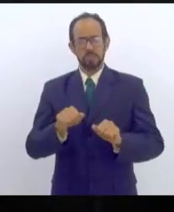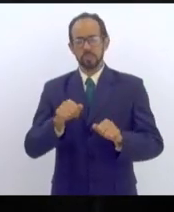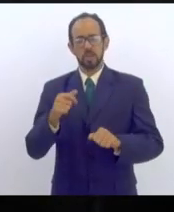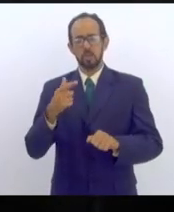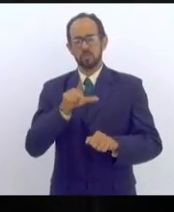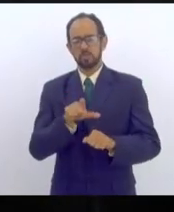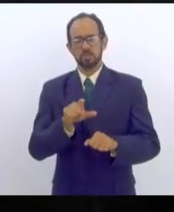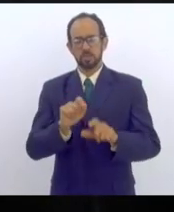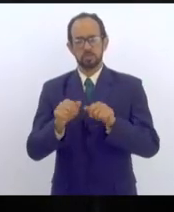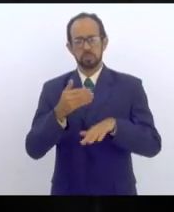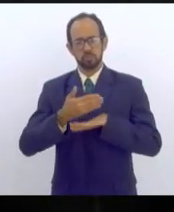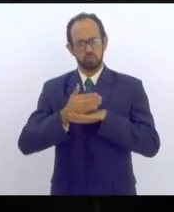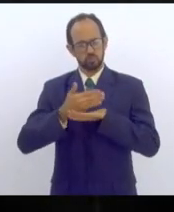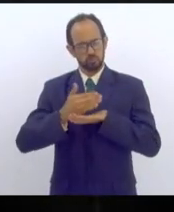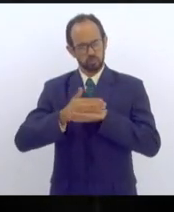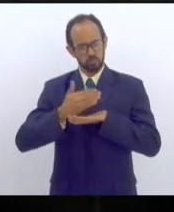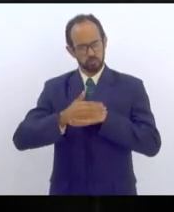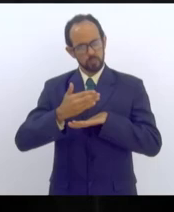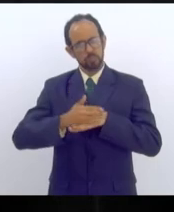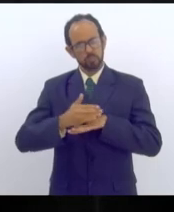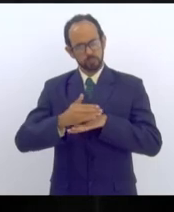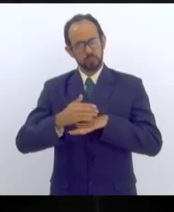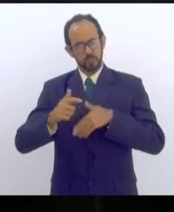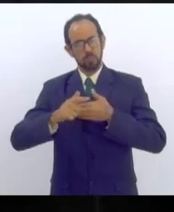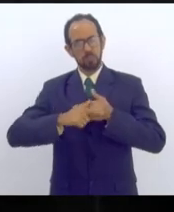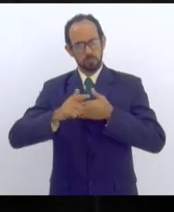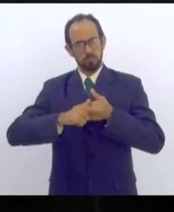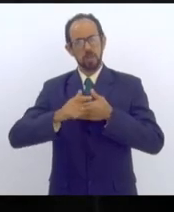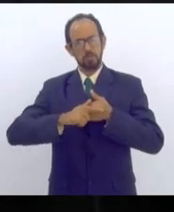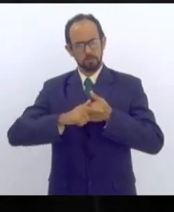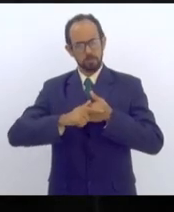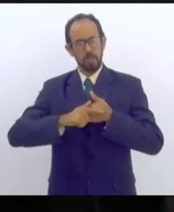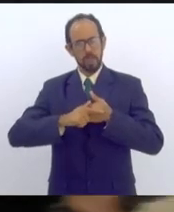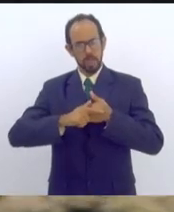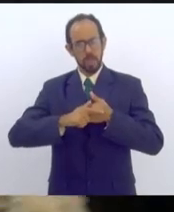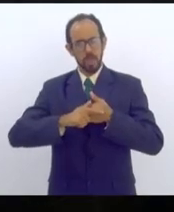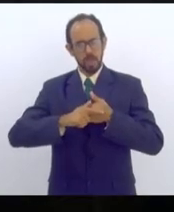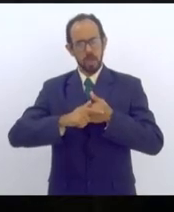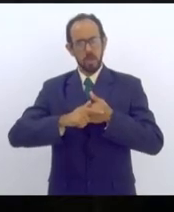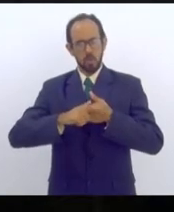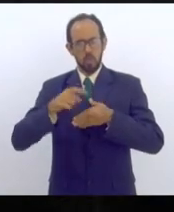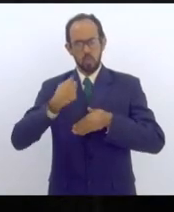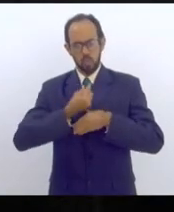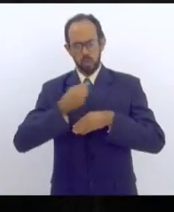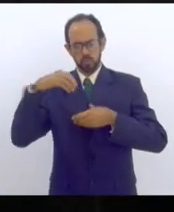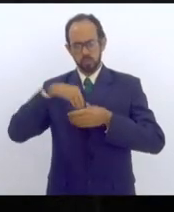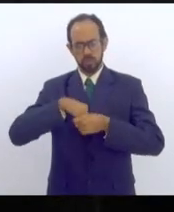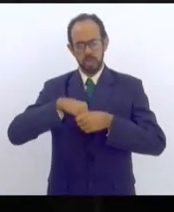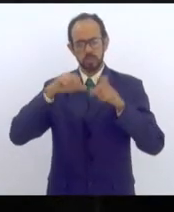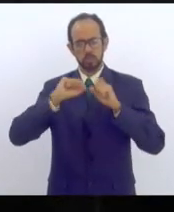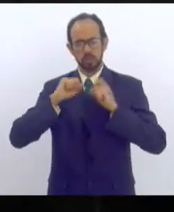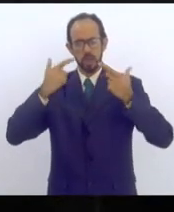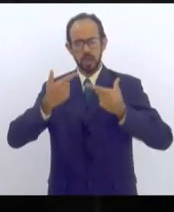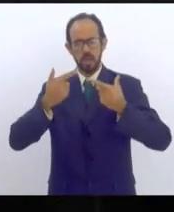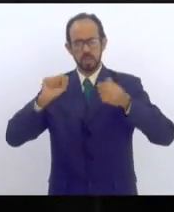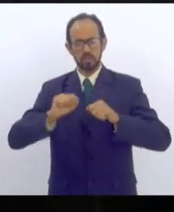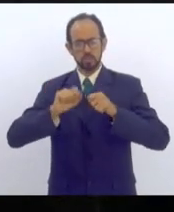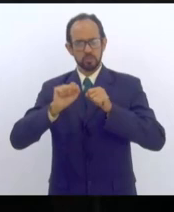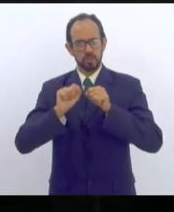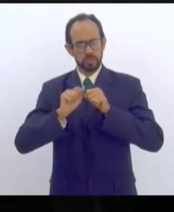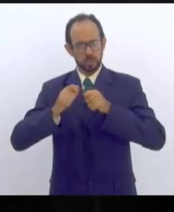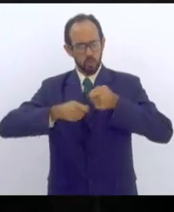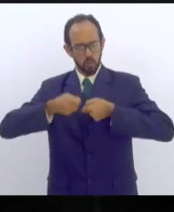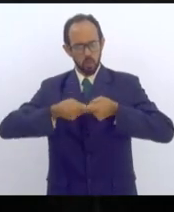possamos exercitar as funções constitucionais do Parlamento de fazer o controle externo